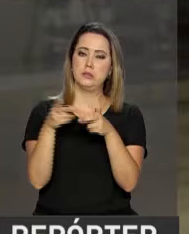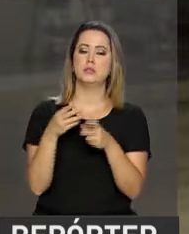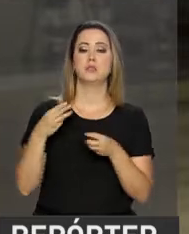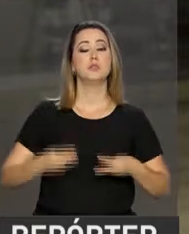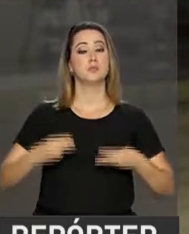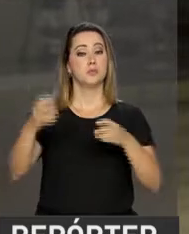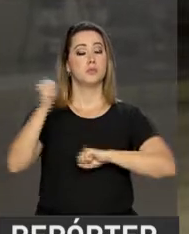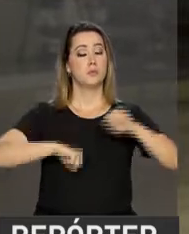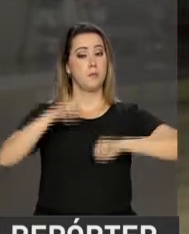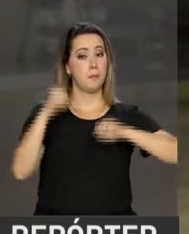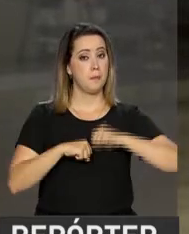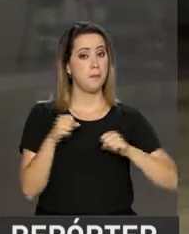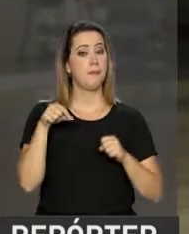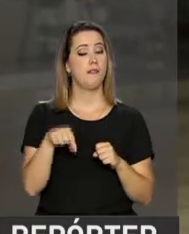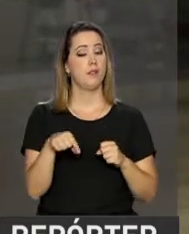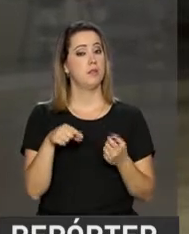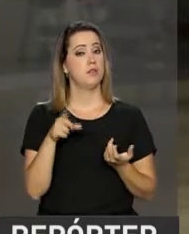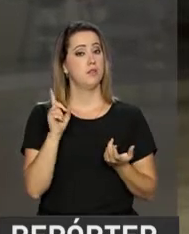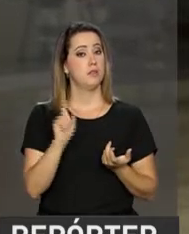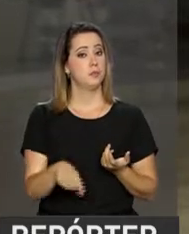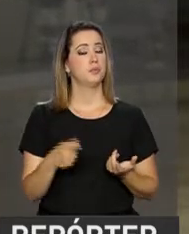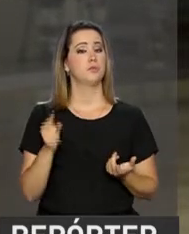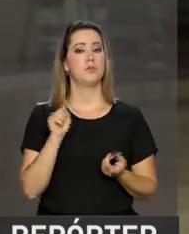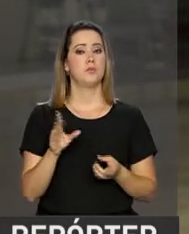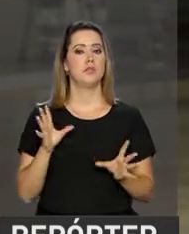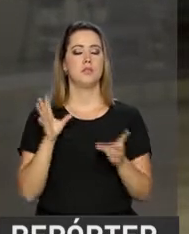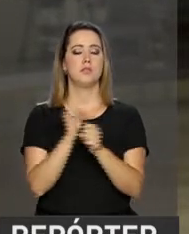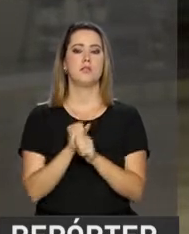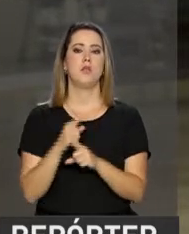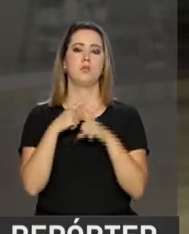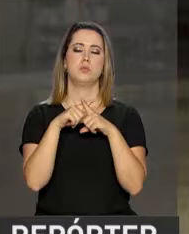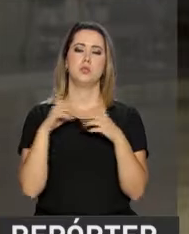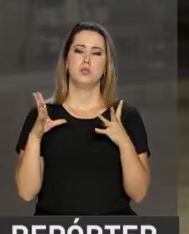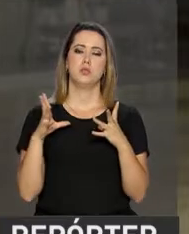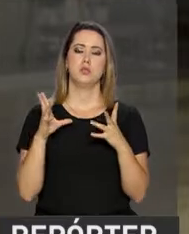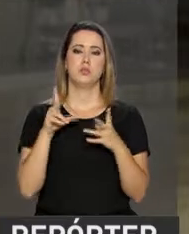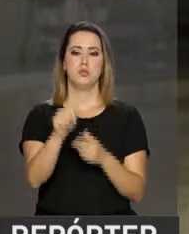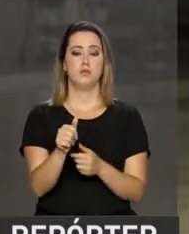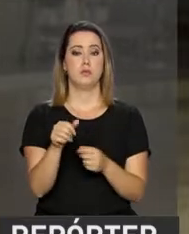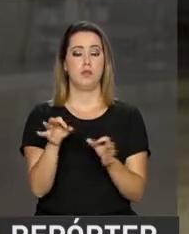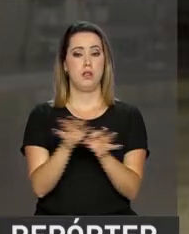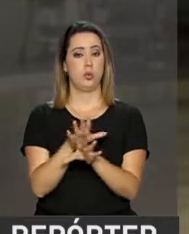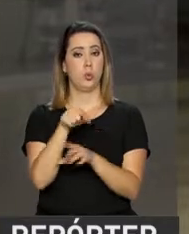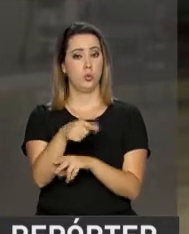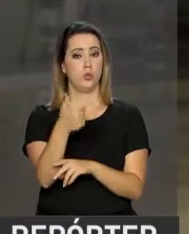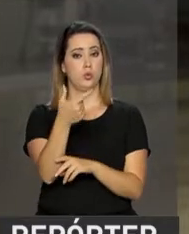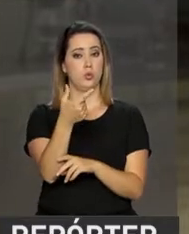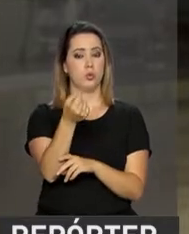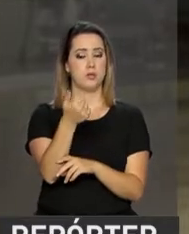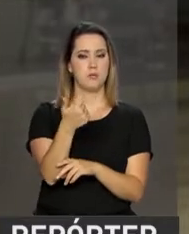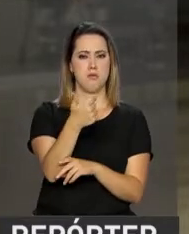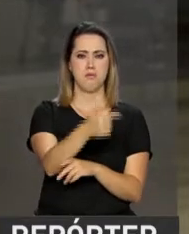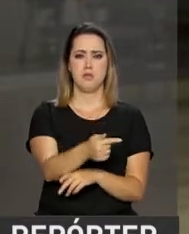da indústria comércio exterior e serviços é que esse saldo positivo ceste 2017 no valor